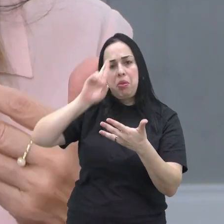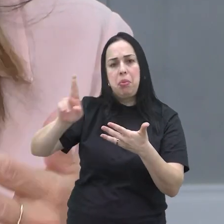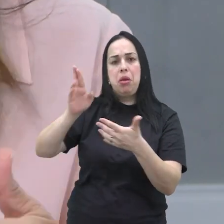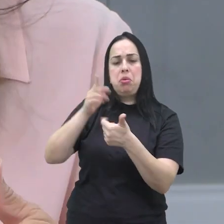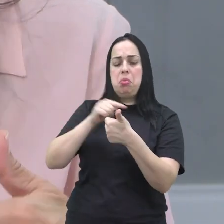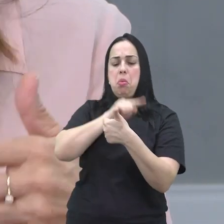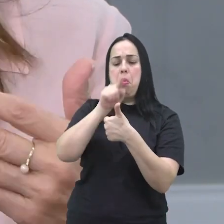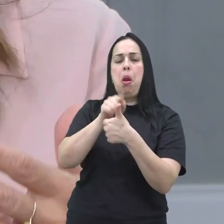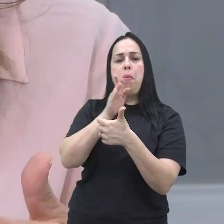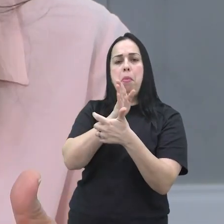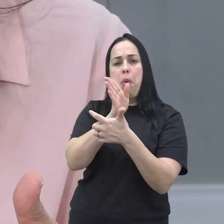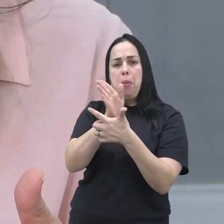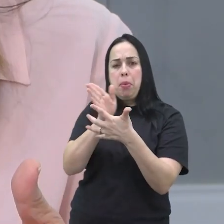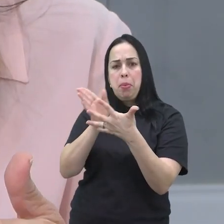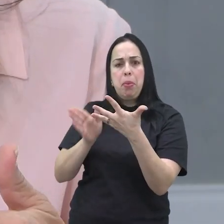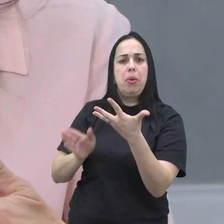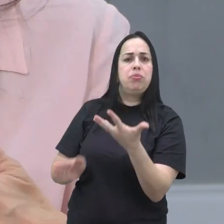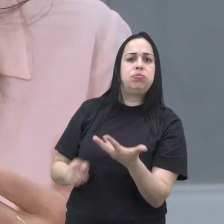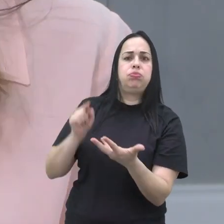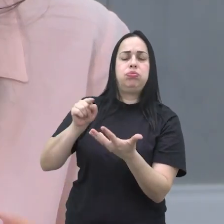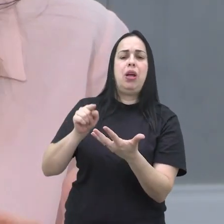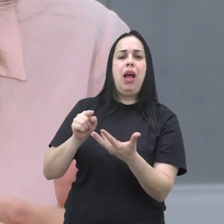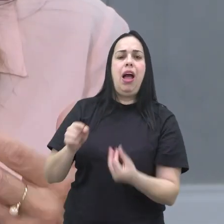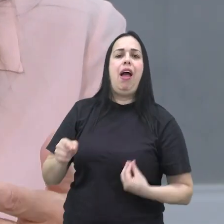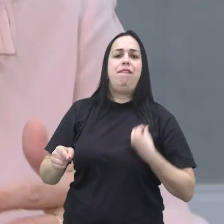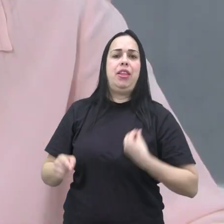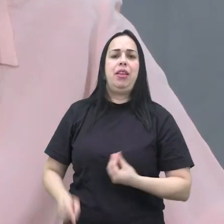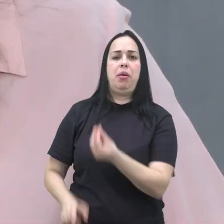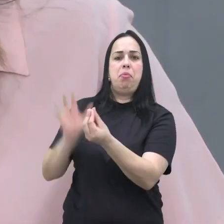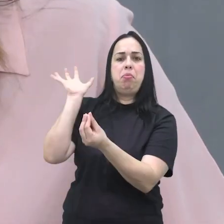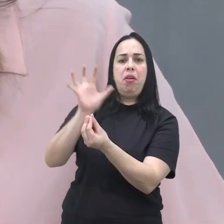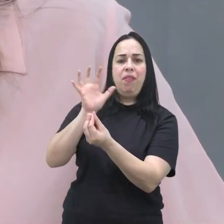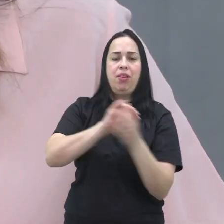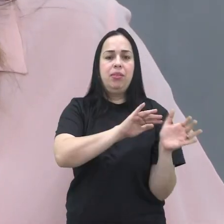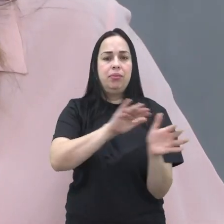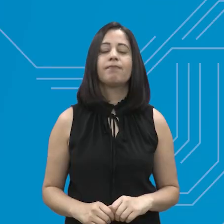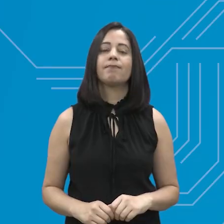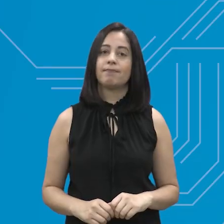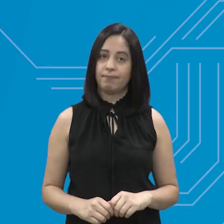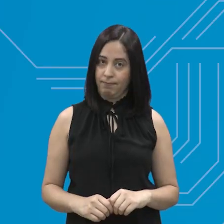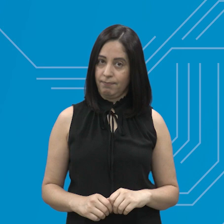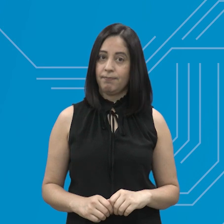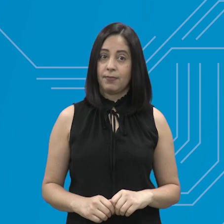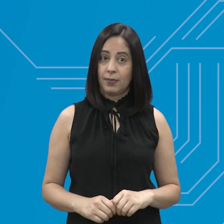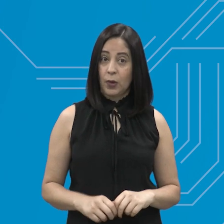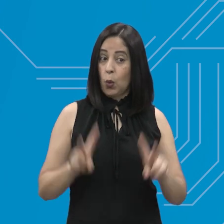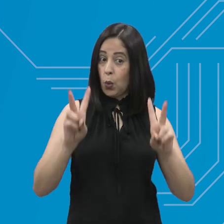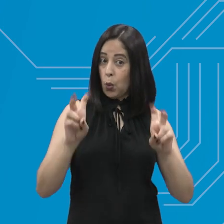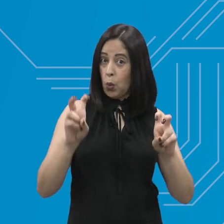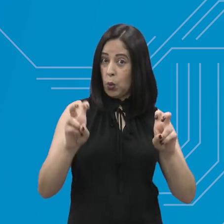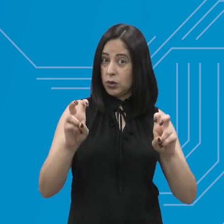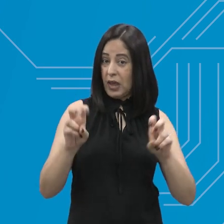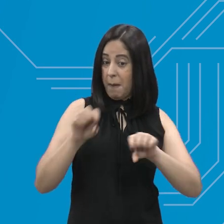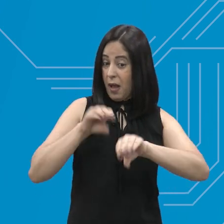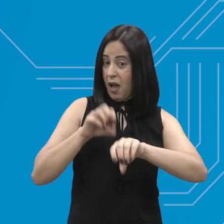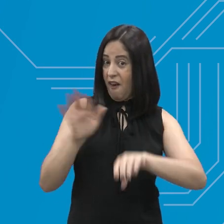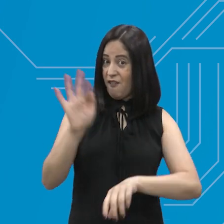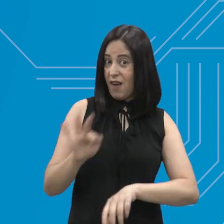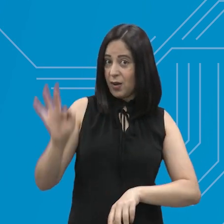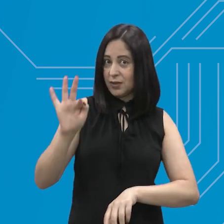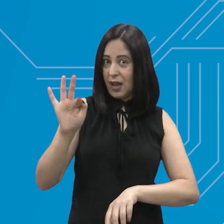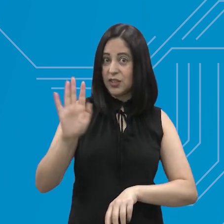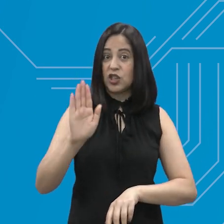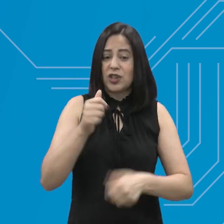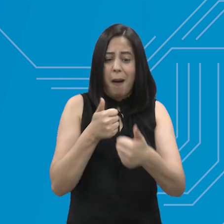inclusão, respeito, diversidade, tudo isso é impactado de forma positiva. E por falar em ensino superior, faltam